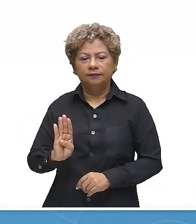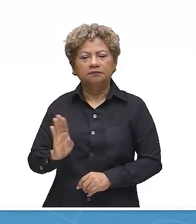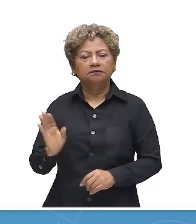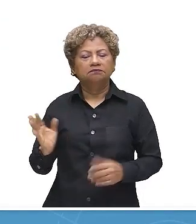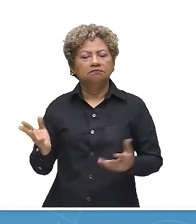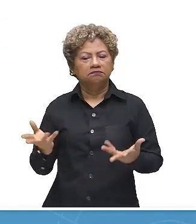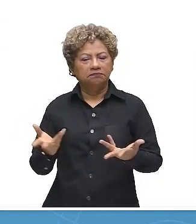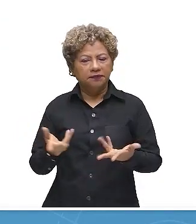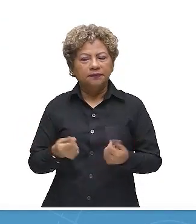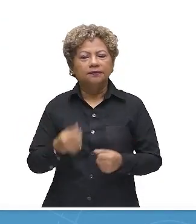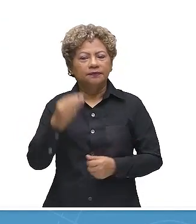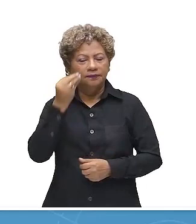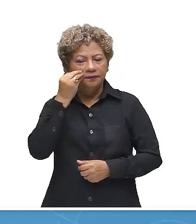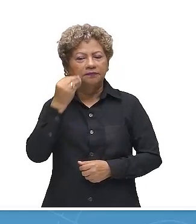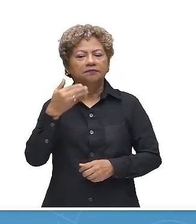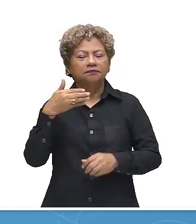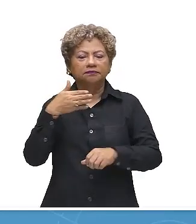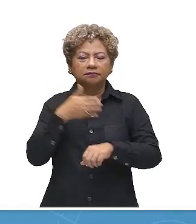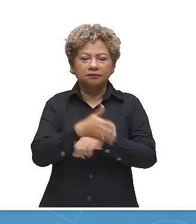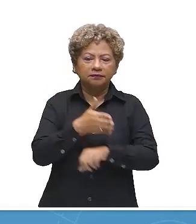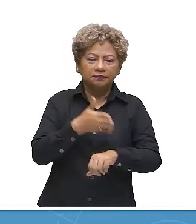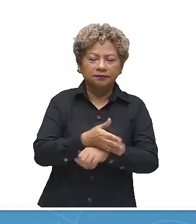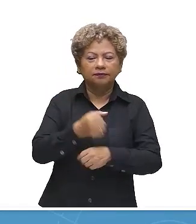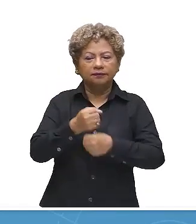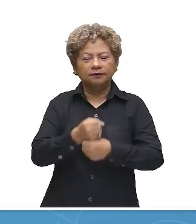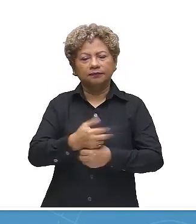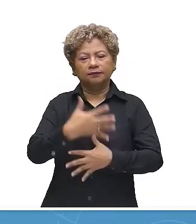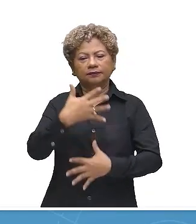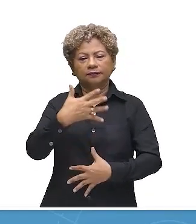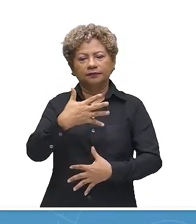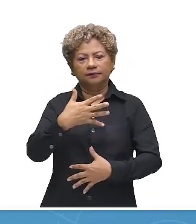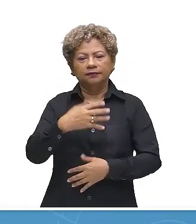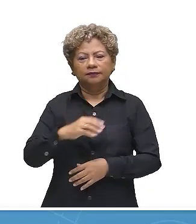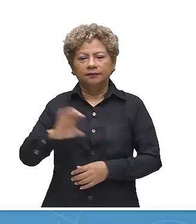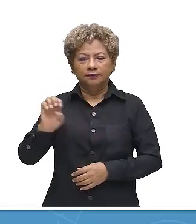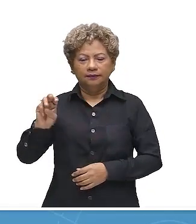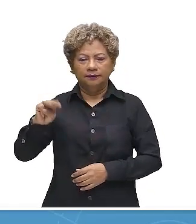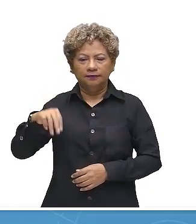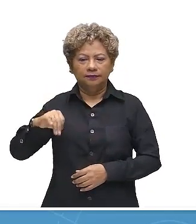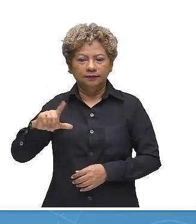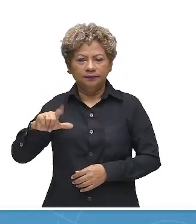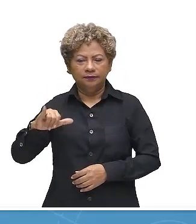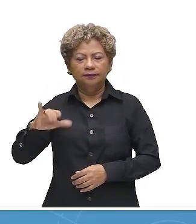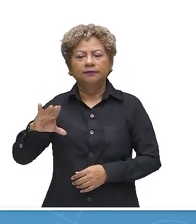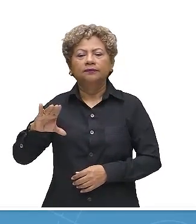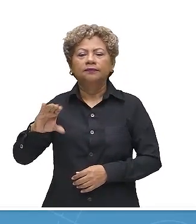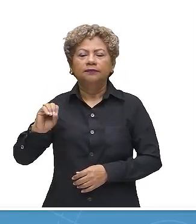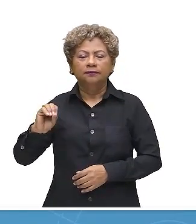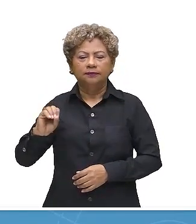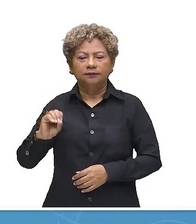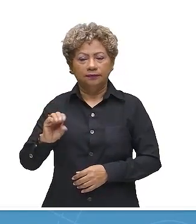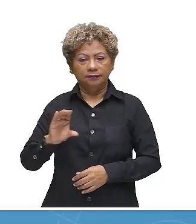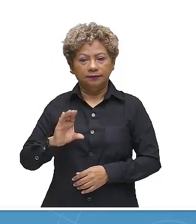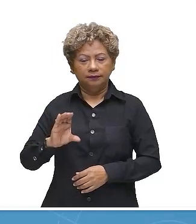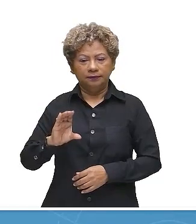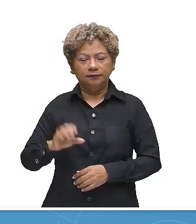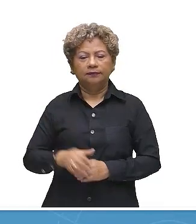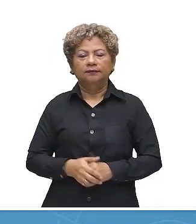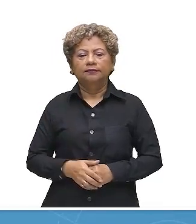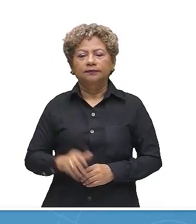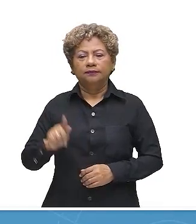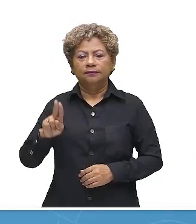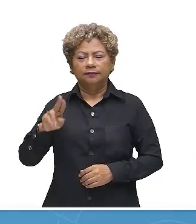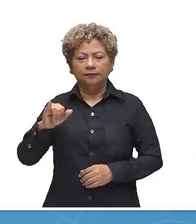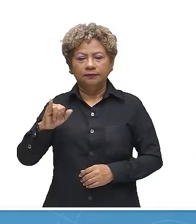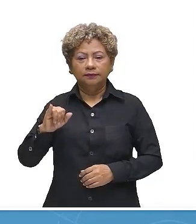a todos que estão participando aí do chat, Emílio, letra C, Heloíse, copo A,